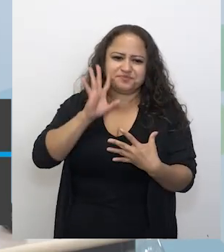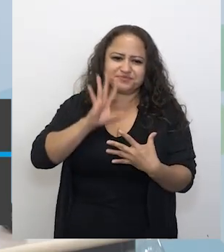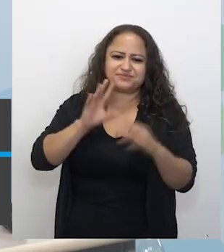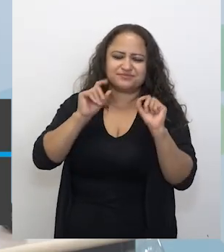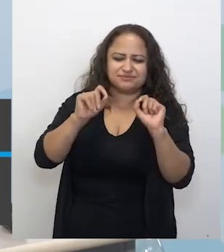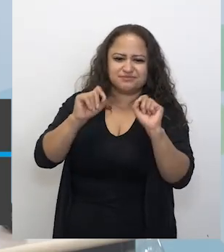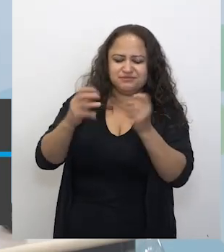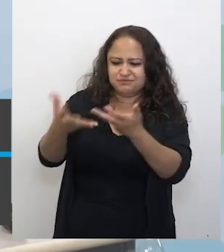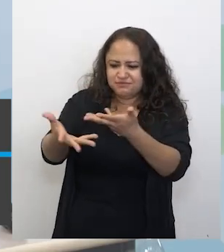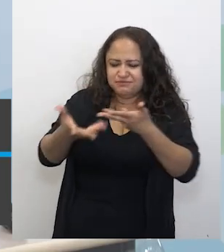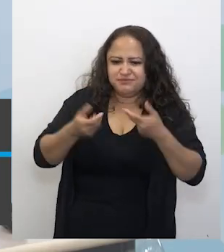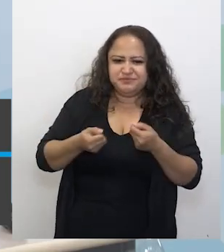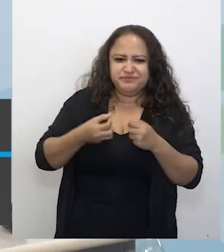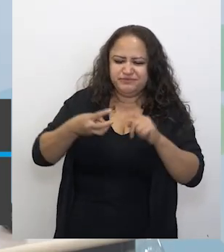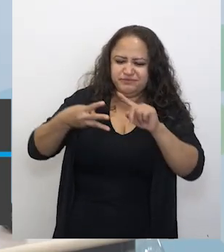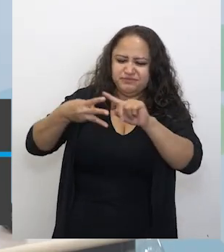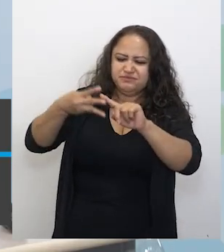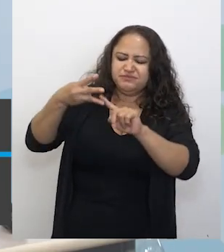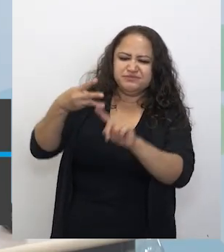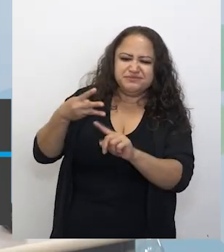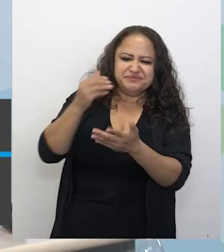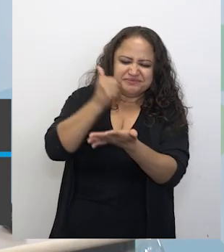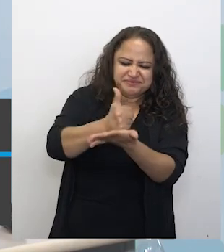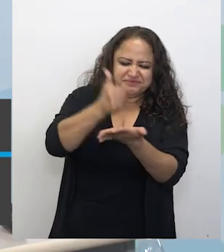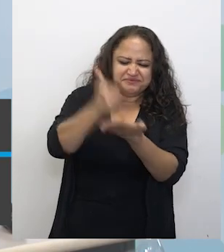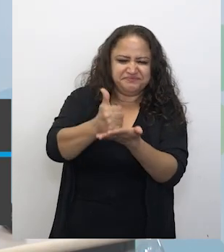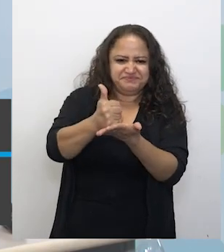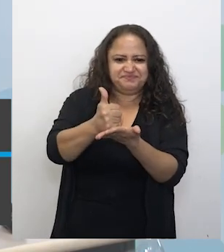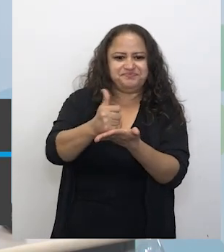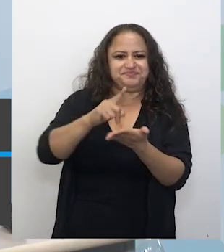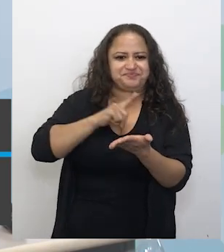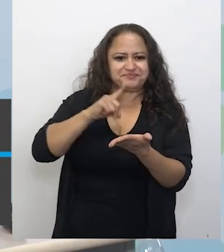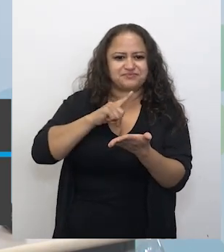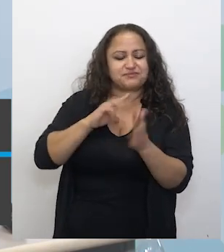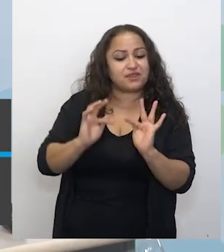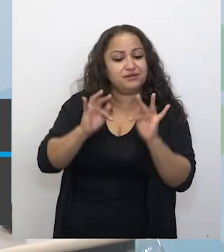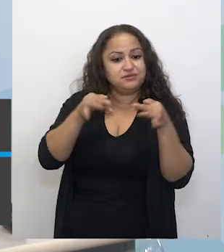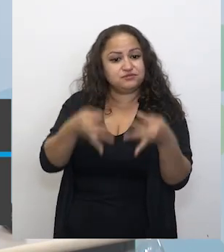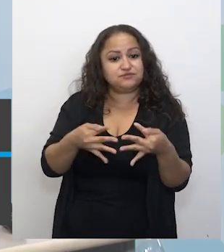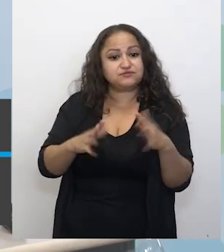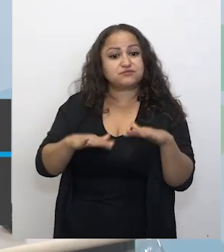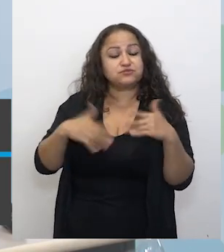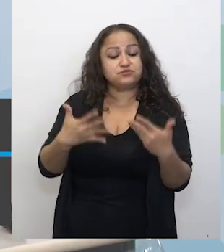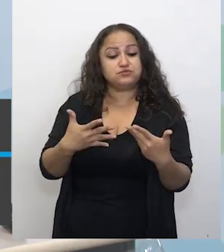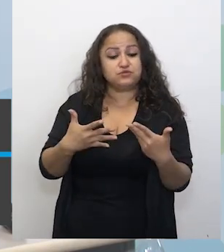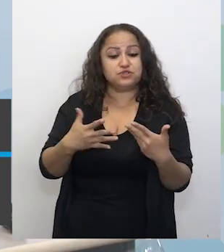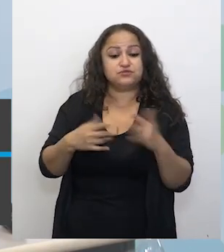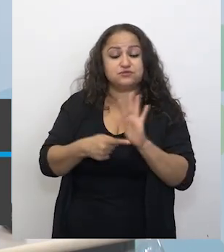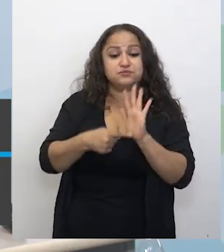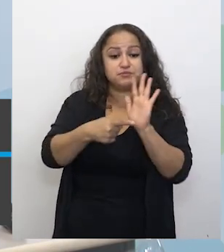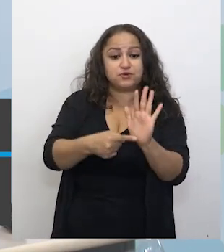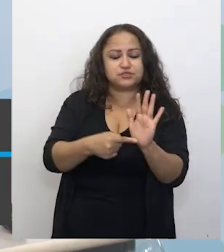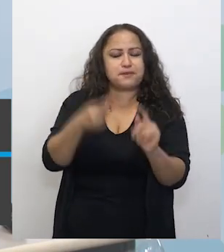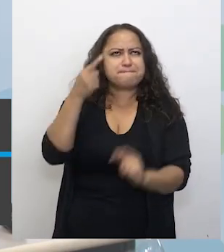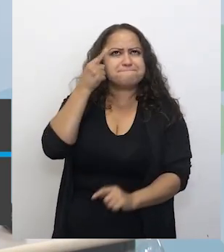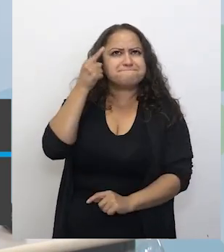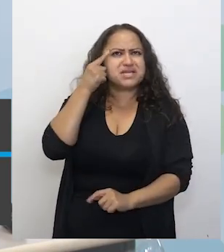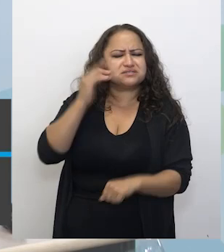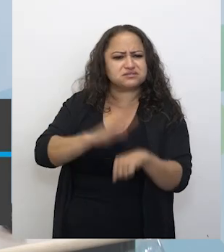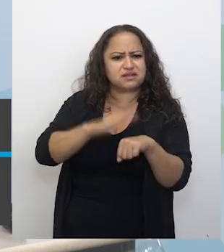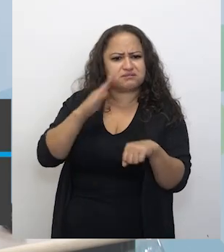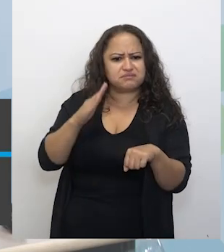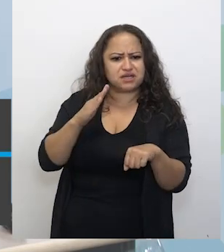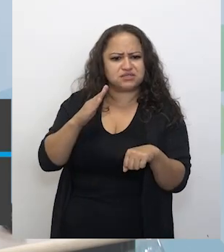trouxe aqui, dos 3 contratualistas para a gente, e também no final, quando você traz para a gente pensar um pouquinho, né,